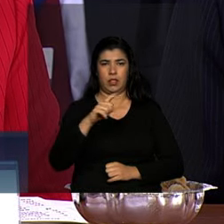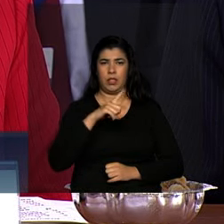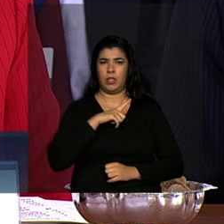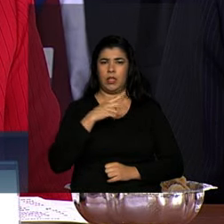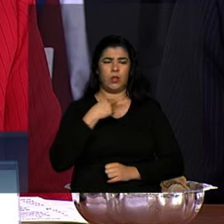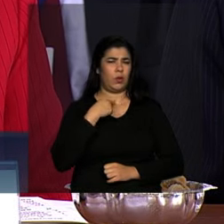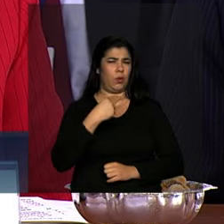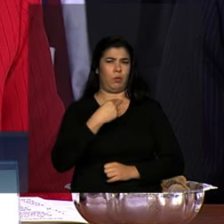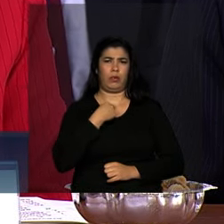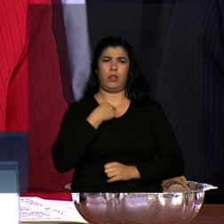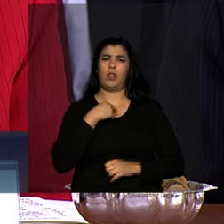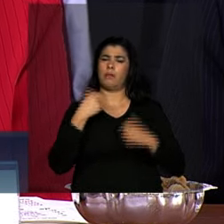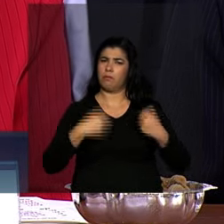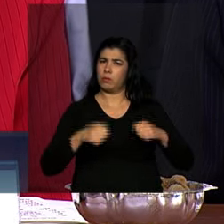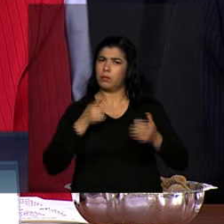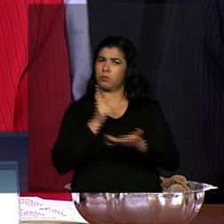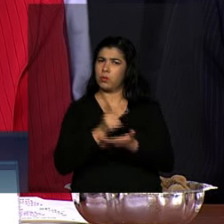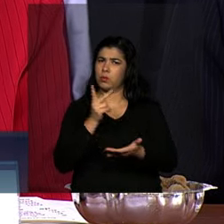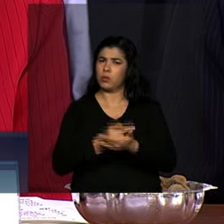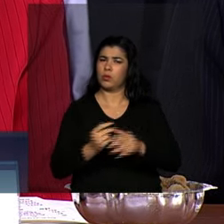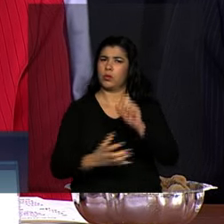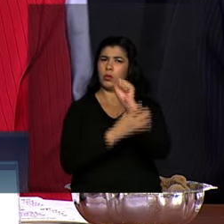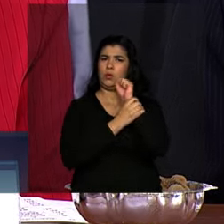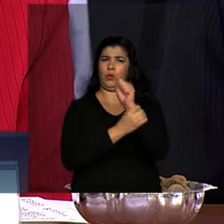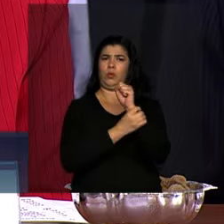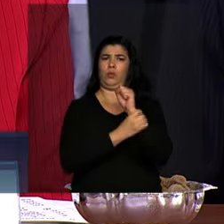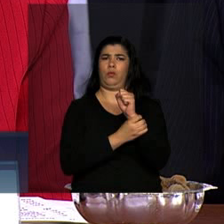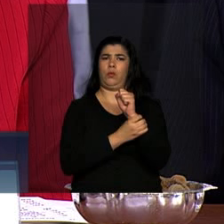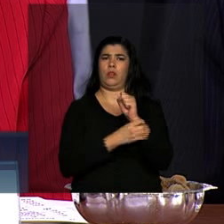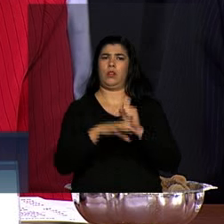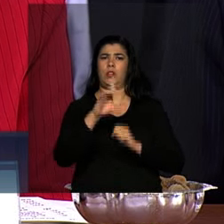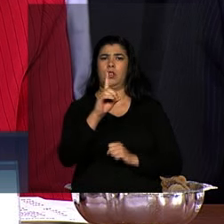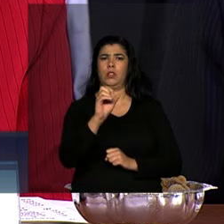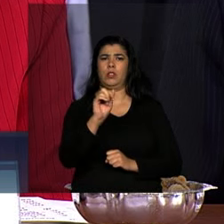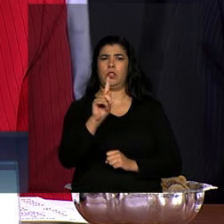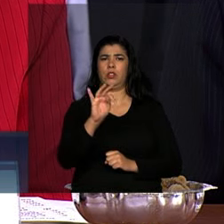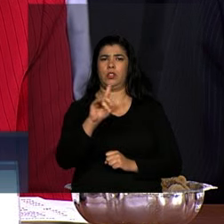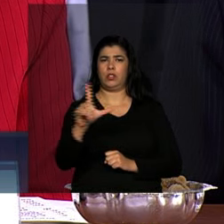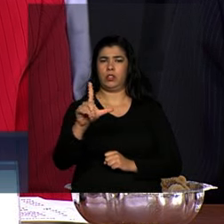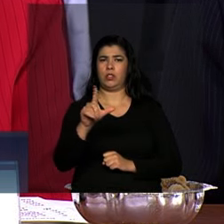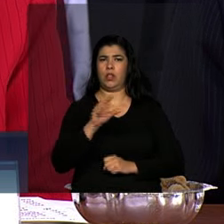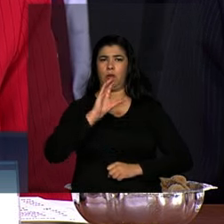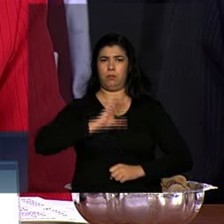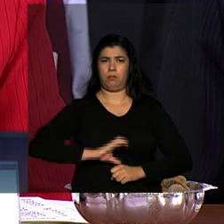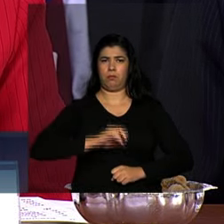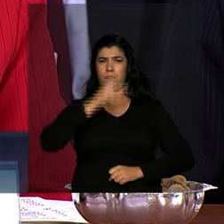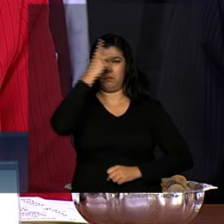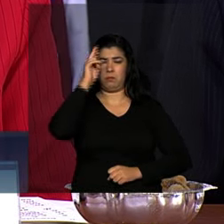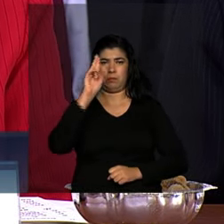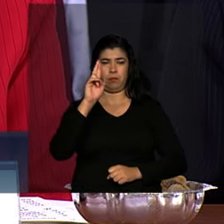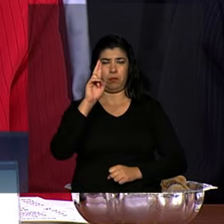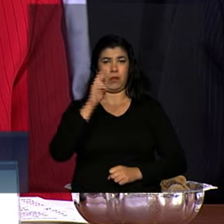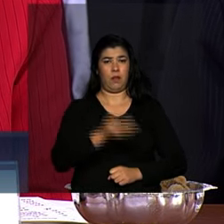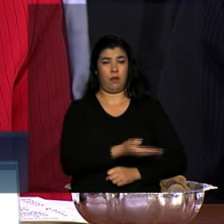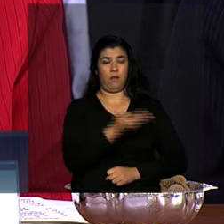segurança digital dos nossos cidadãos. Meus caros colegas